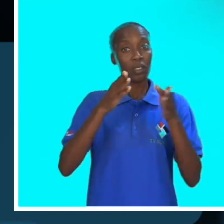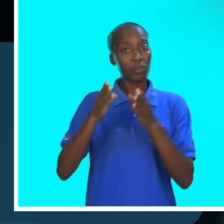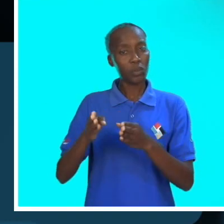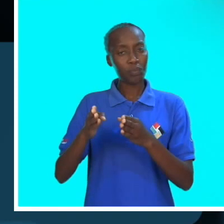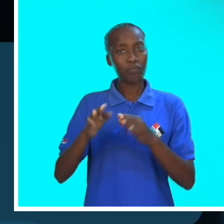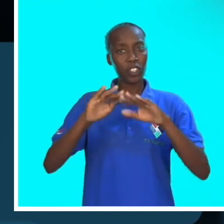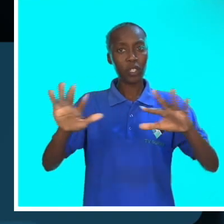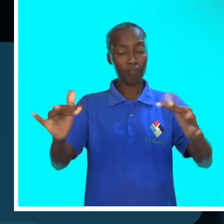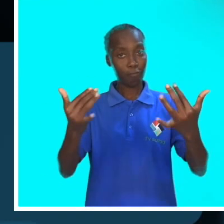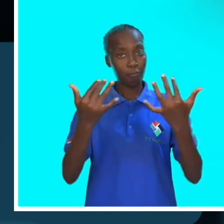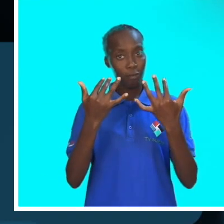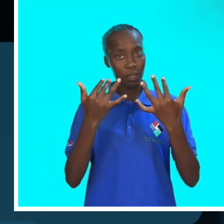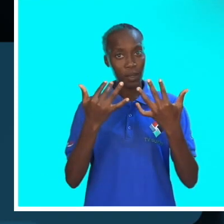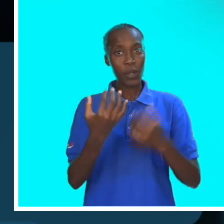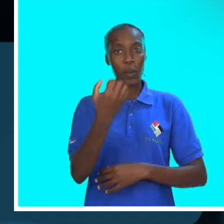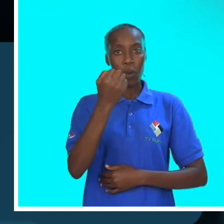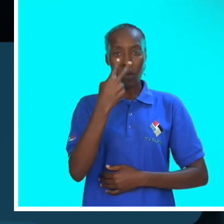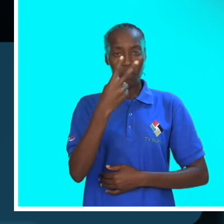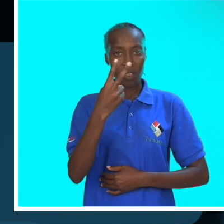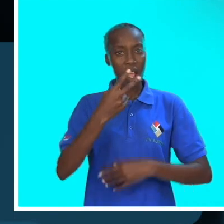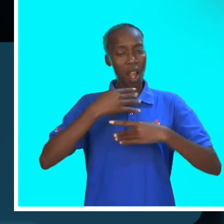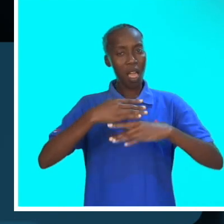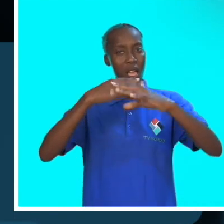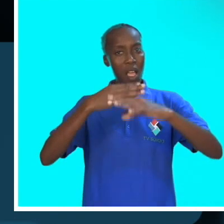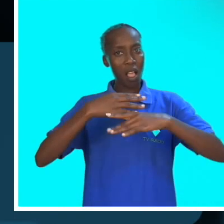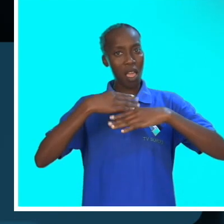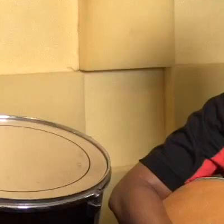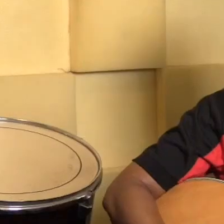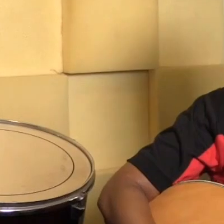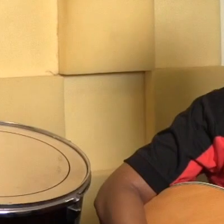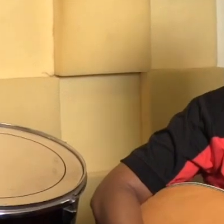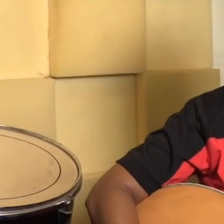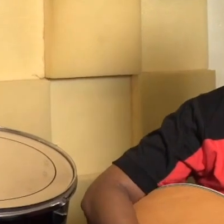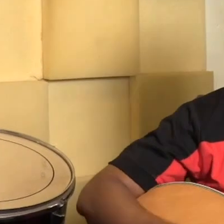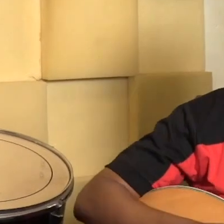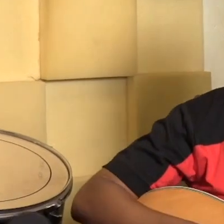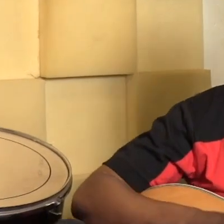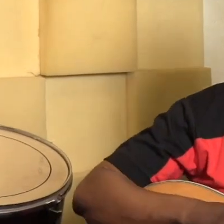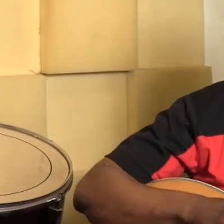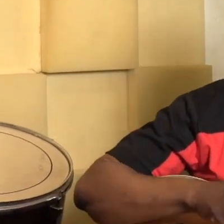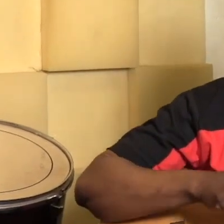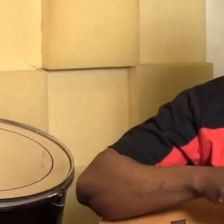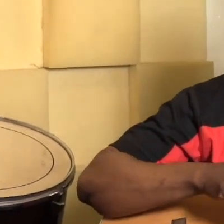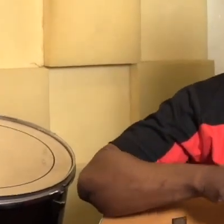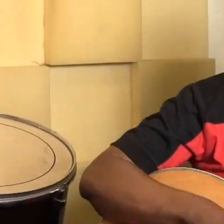telespectador para acompanhar um bocadinho do som de Isao Menezes.